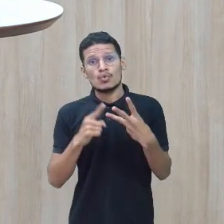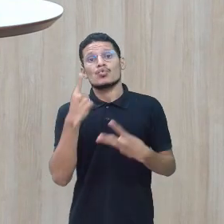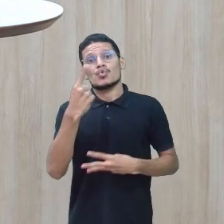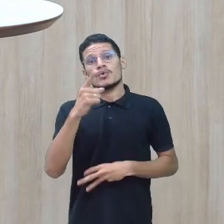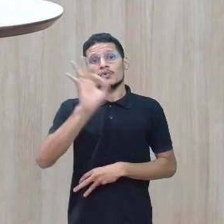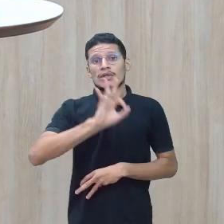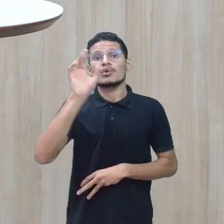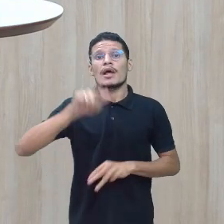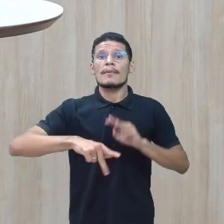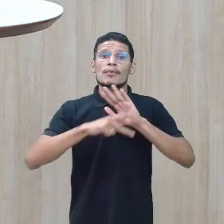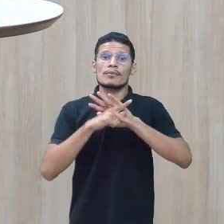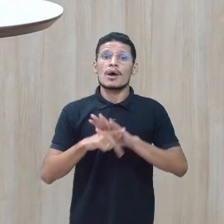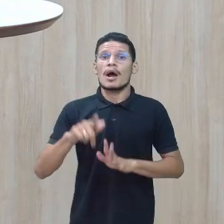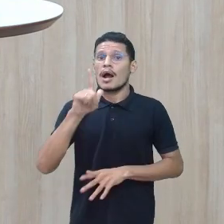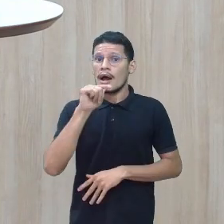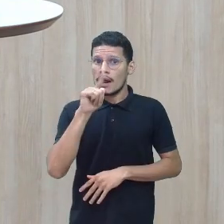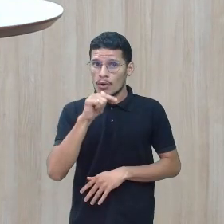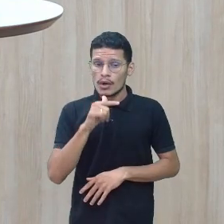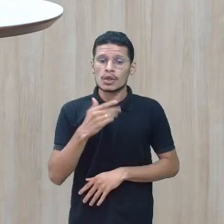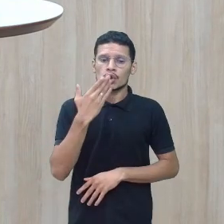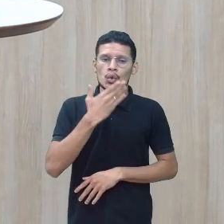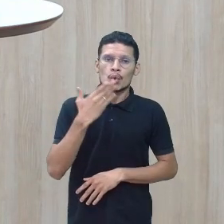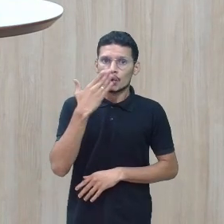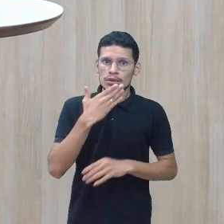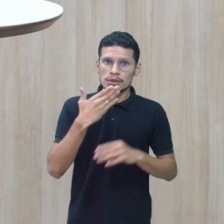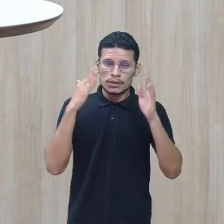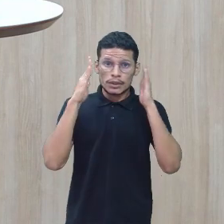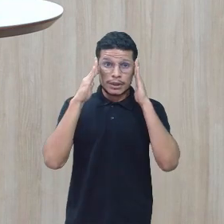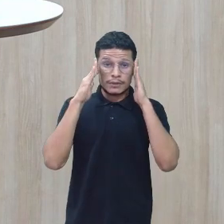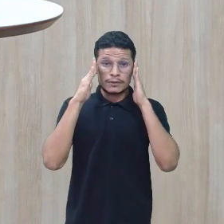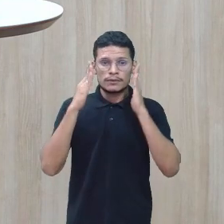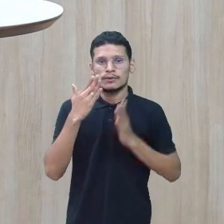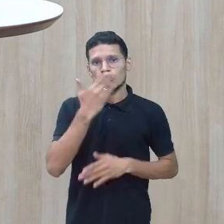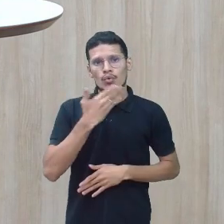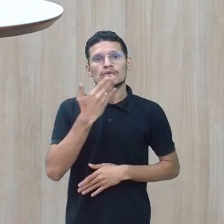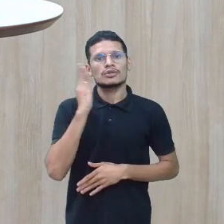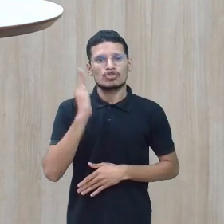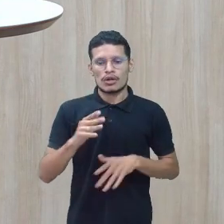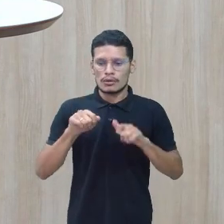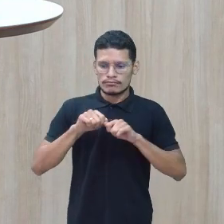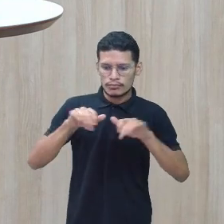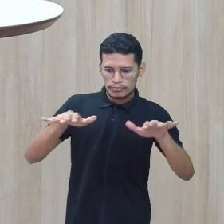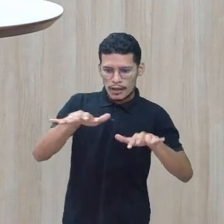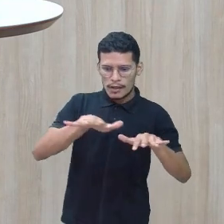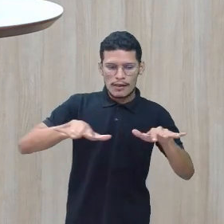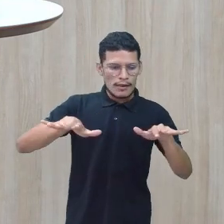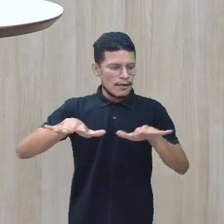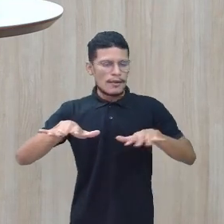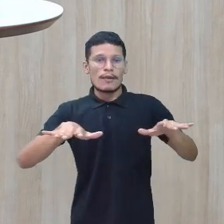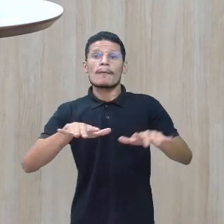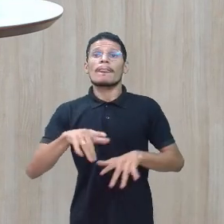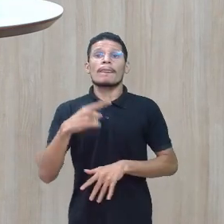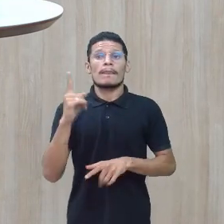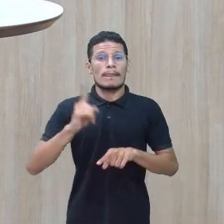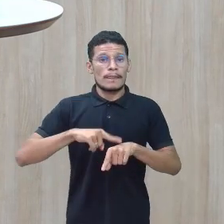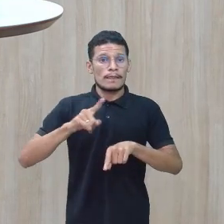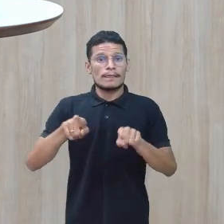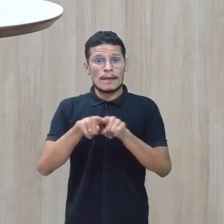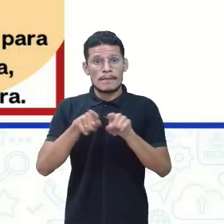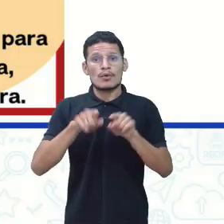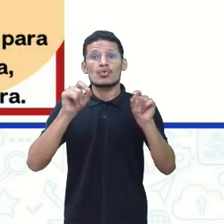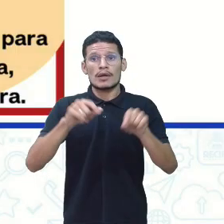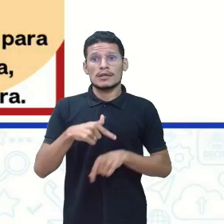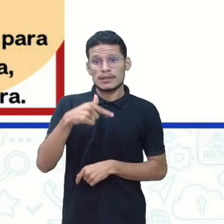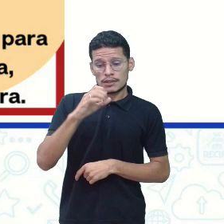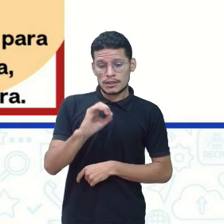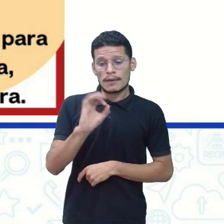água potável, entre aspas, água doce, na verdade. Está bem distribuída. E aqui, a maior parte dos